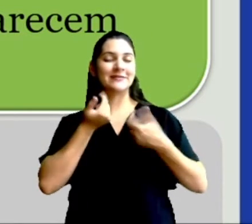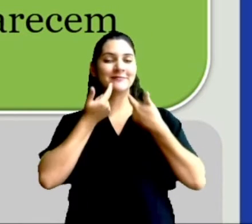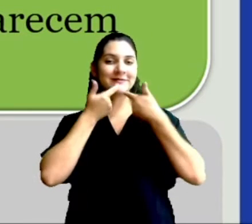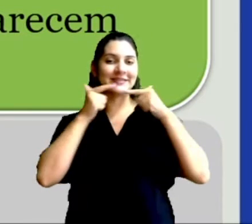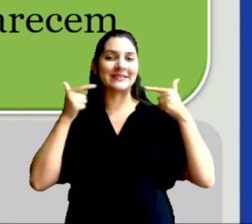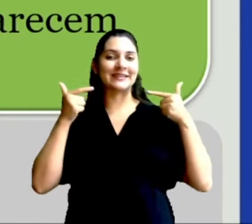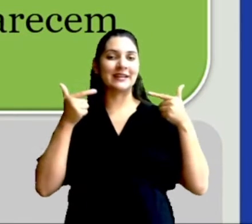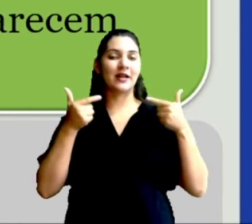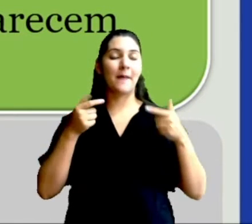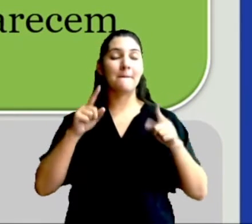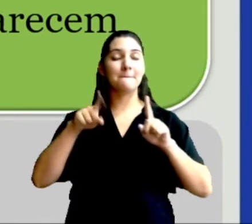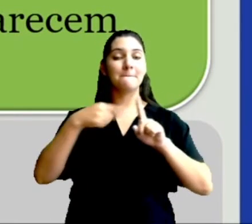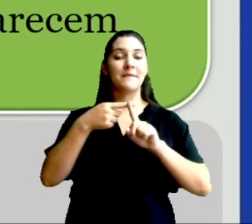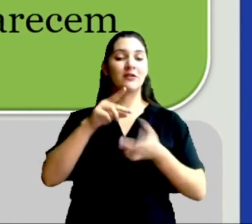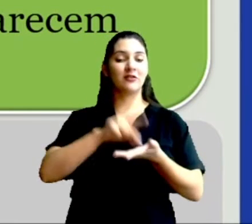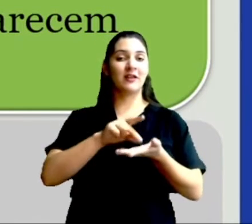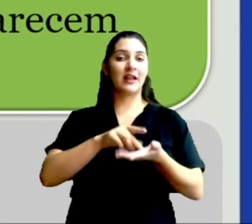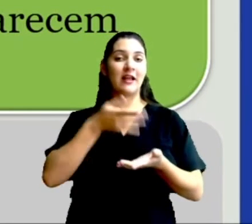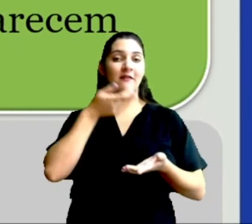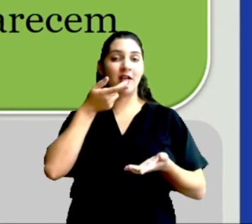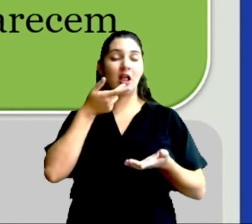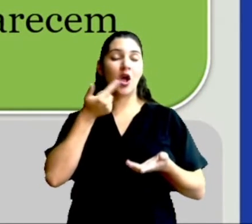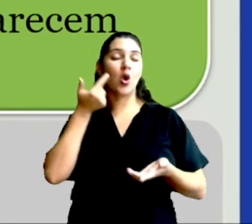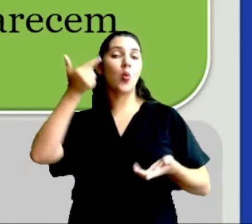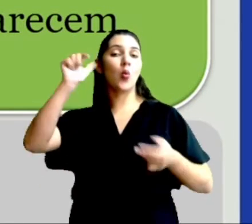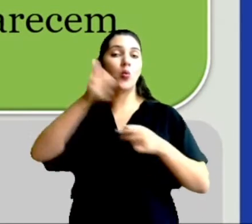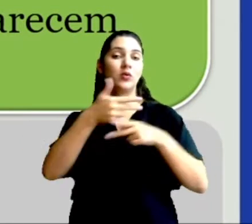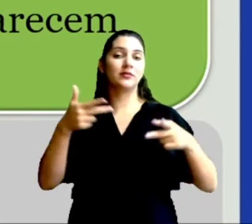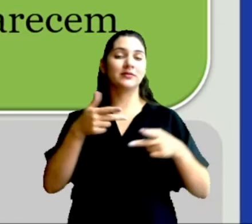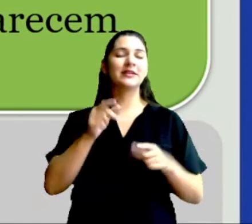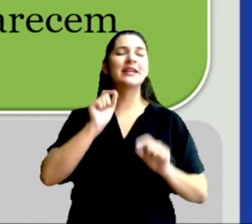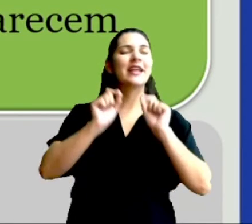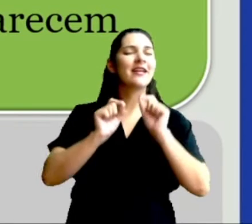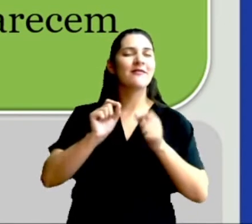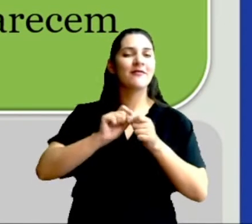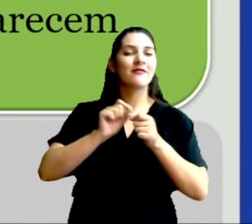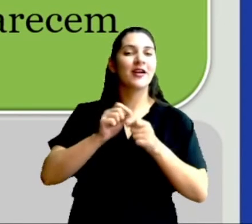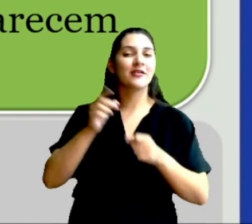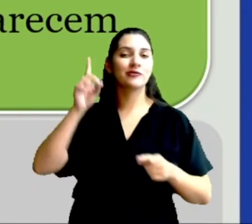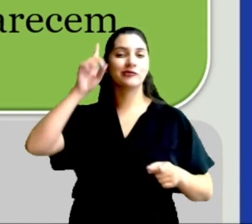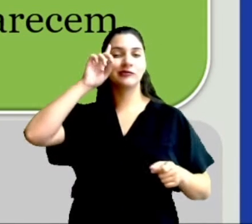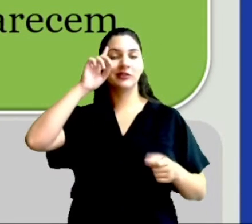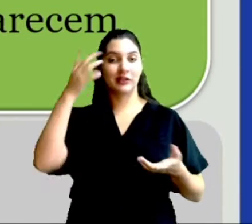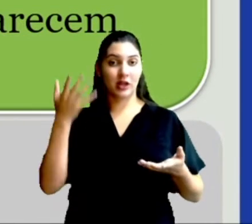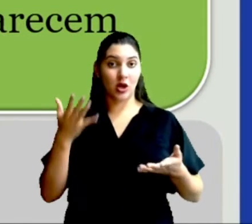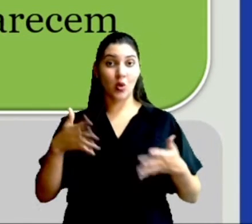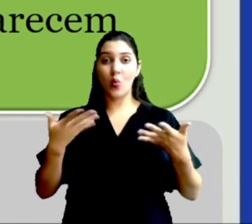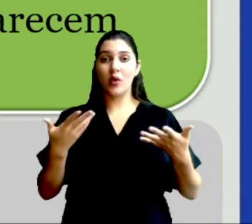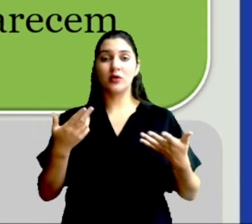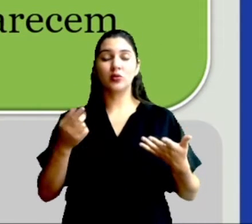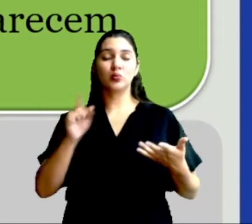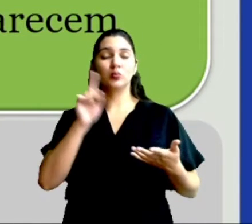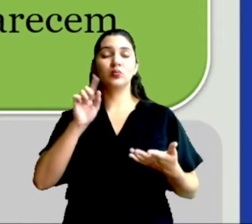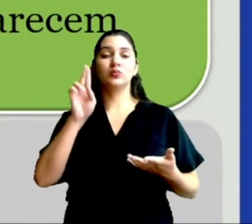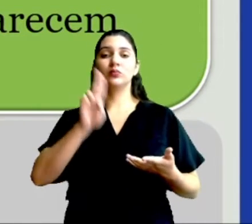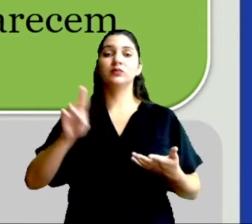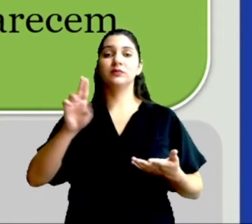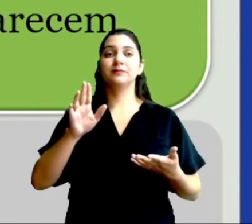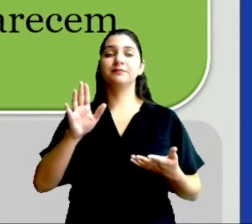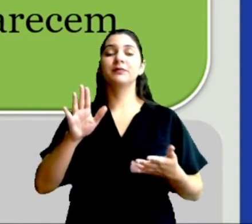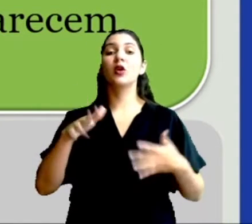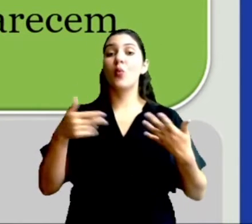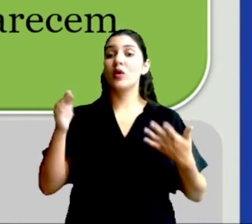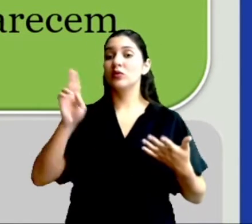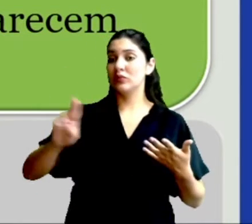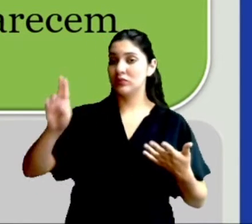querendo dizer outra coisa. Então, quem é que não faz isso no dia a dia? Quando ela é utilizada, gente? Ela é utilizada